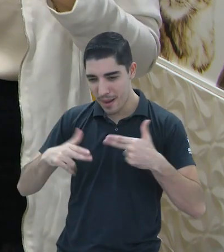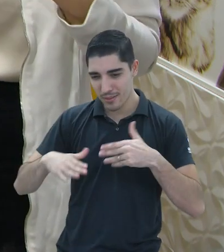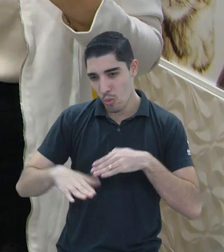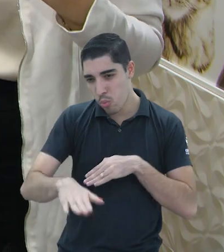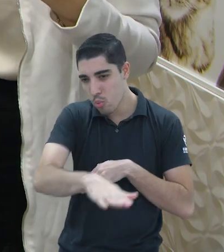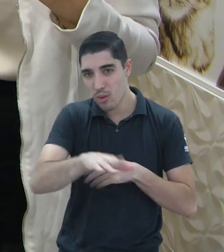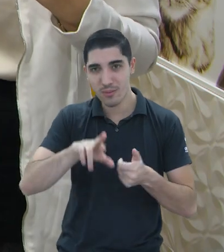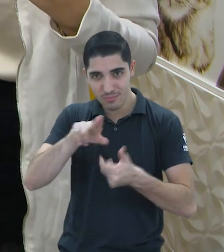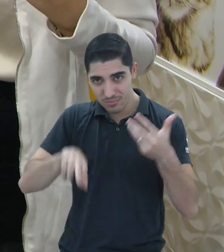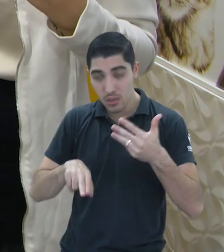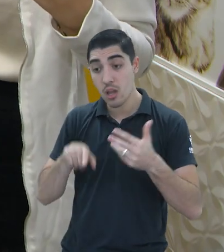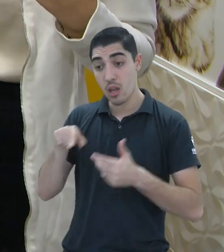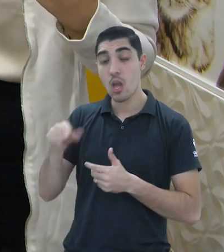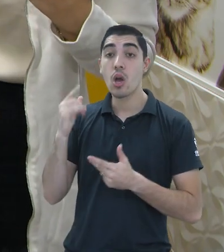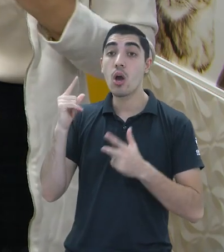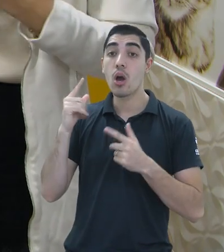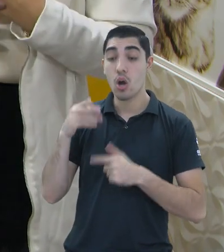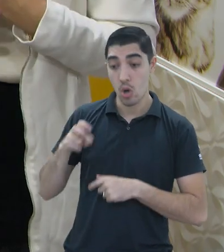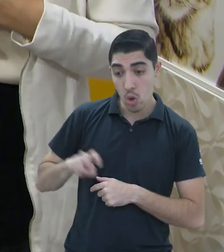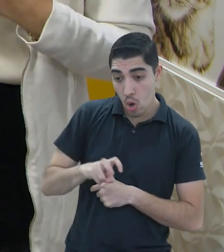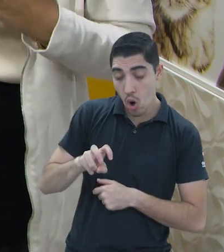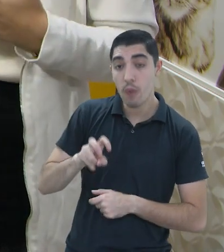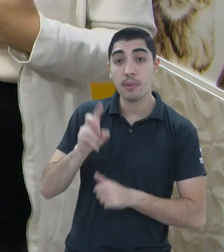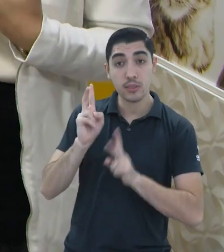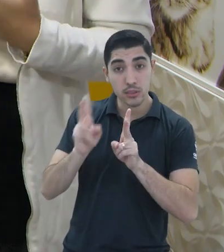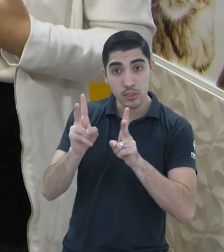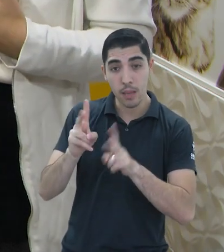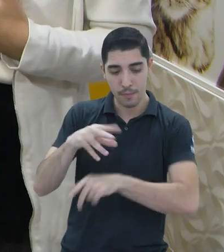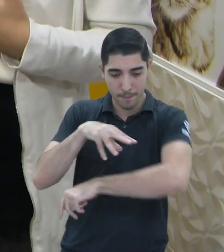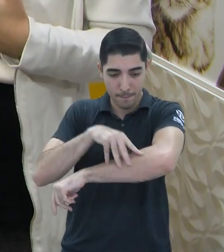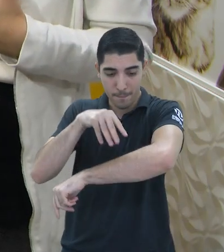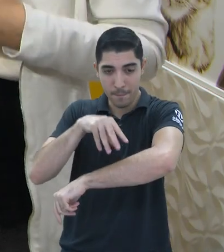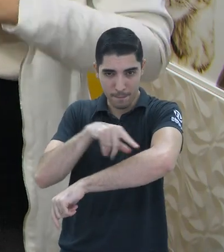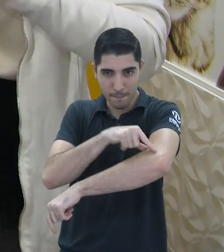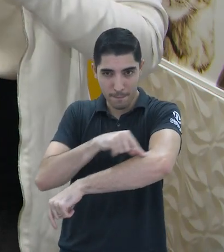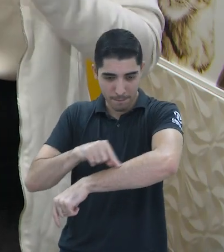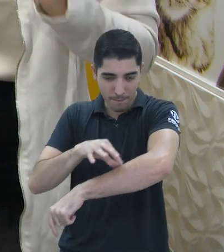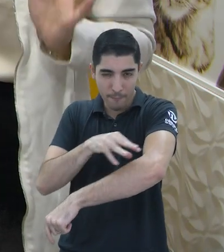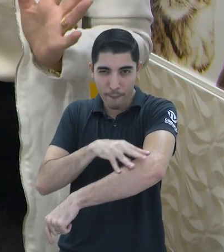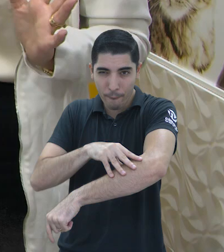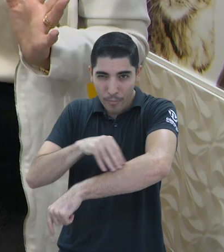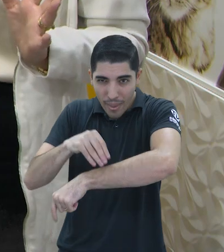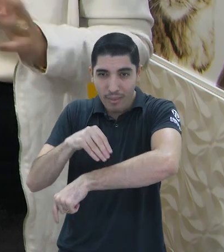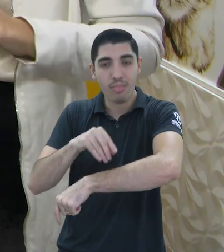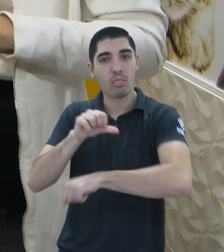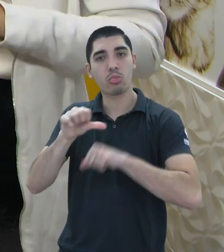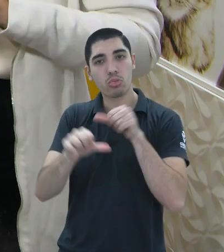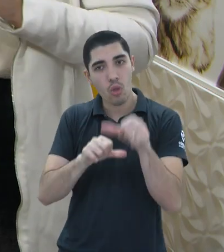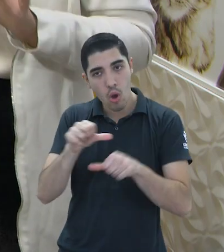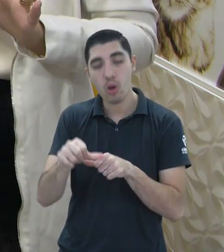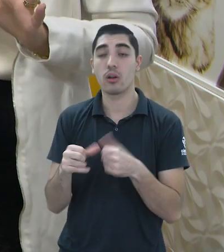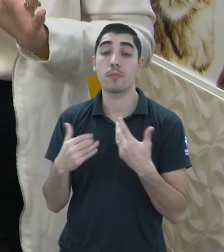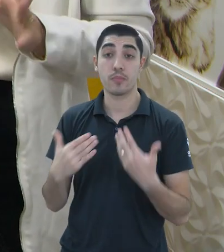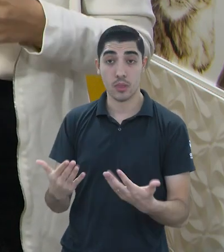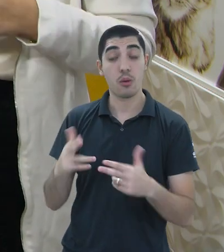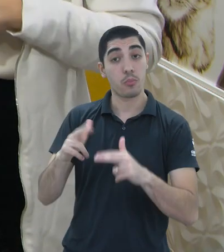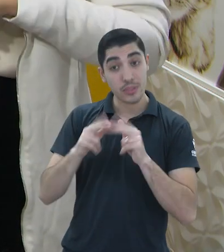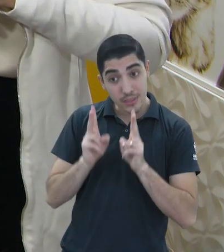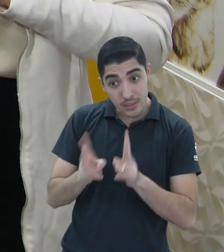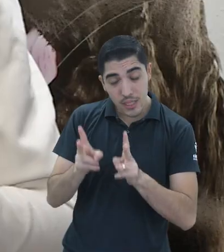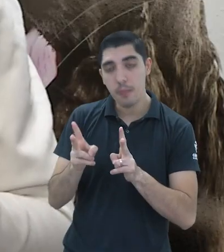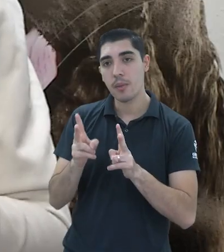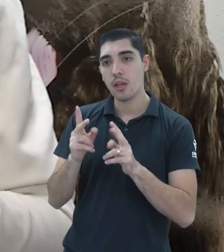escama e às vezes também muito próximo da córnea podem ter alterações. Então, numa forma geral, que sempre ficar de